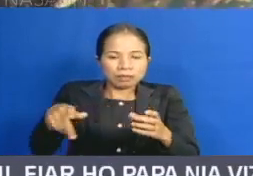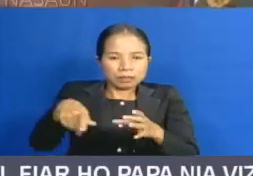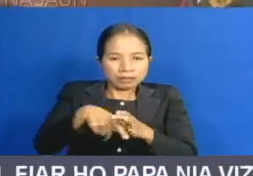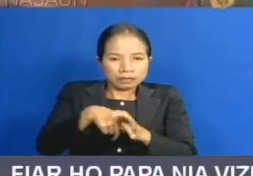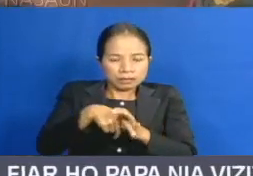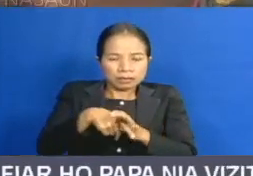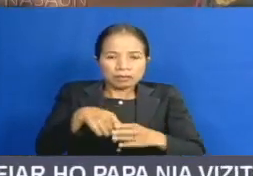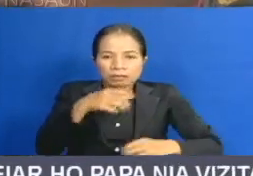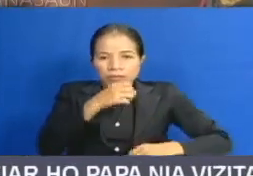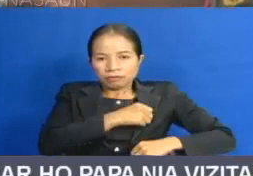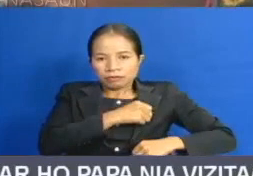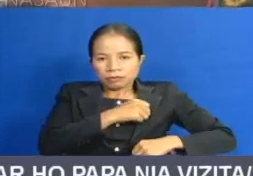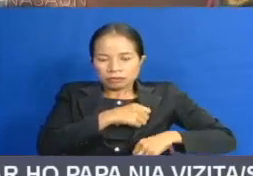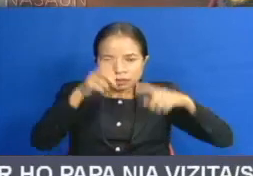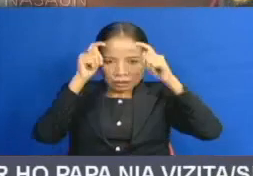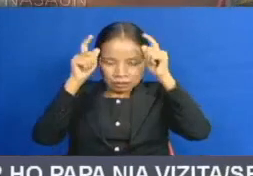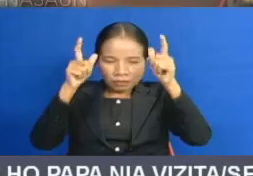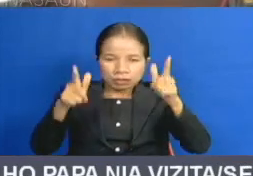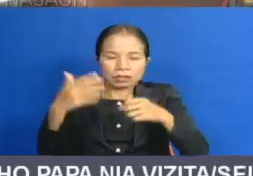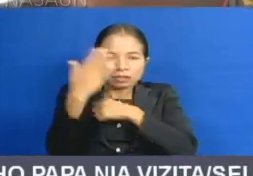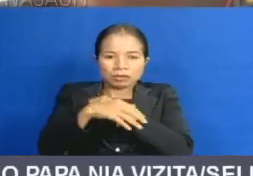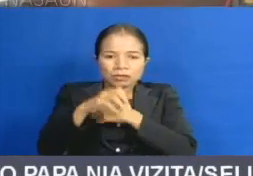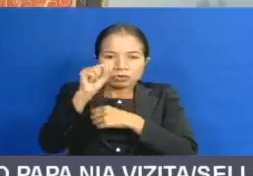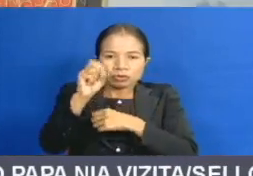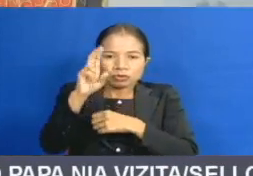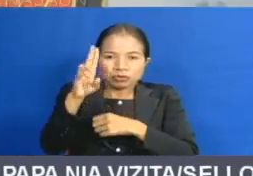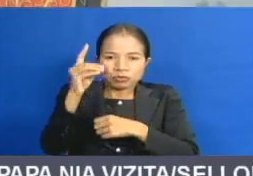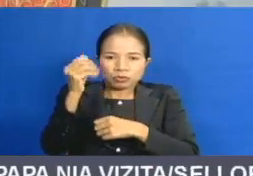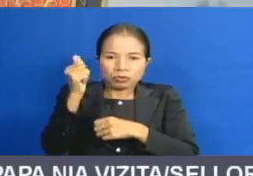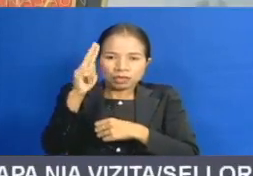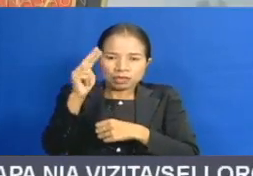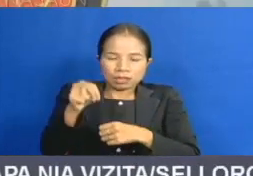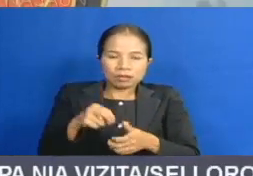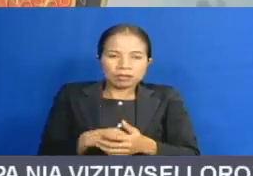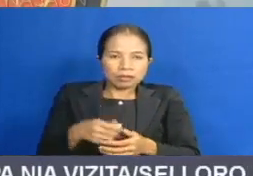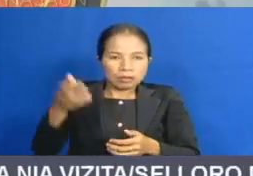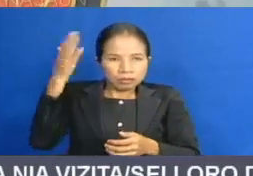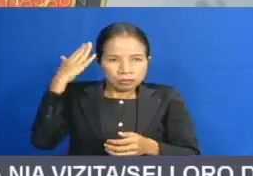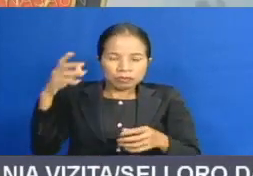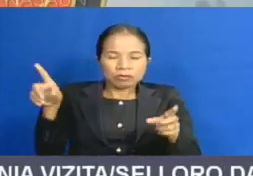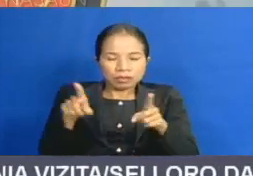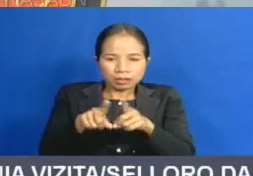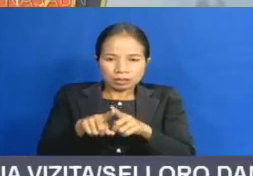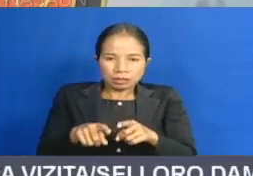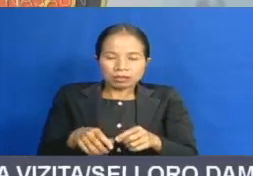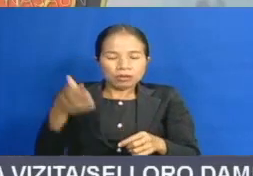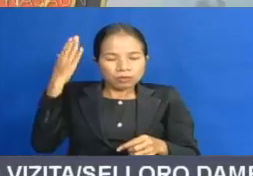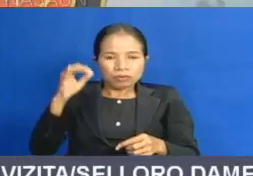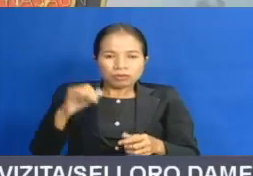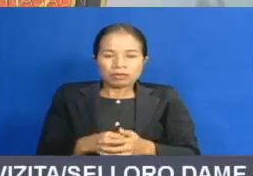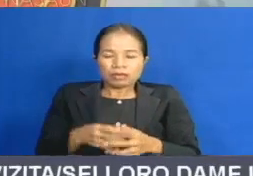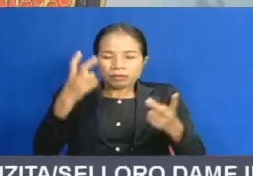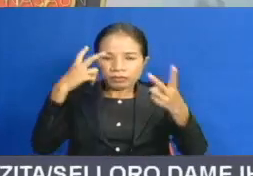participação Força Timor-Leste IHA Sudão. Ida be uluk banasa, ida be Libano mo san sane. Uluk hau se fitan mo ratu ba